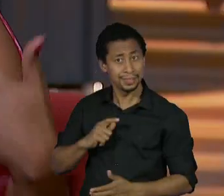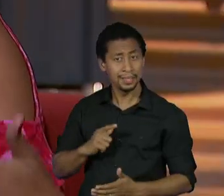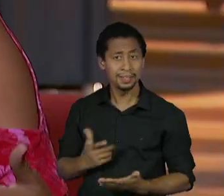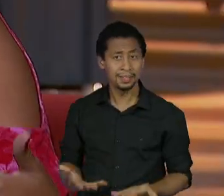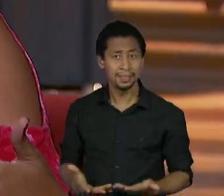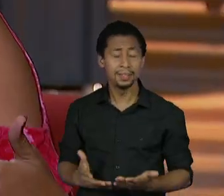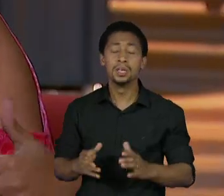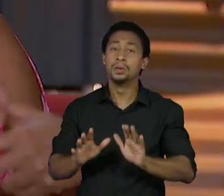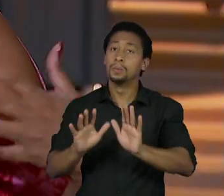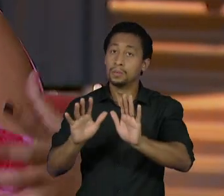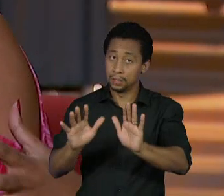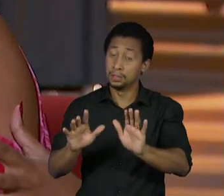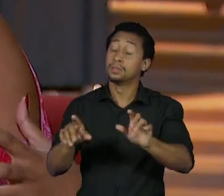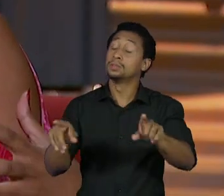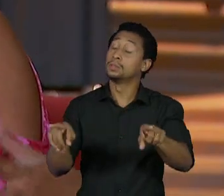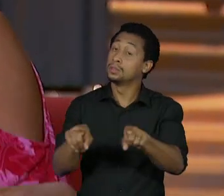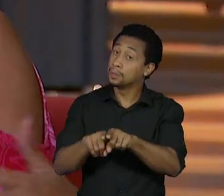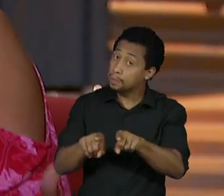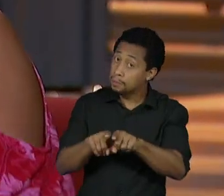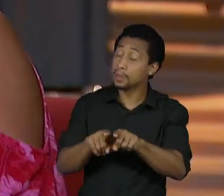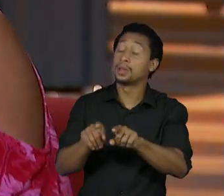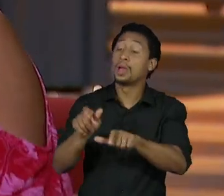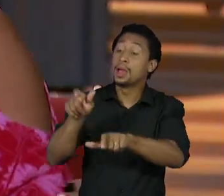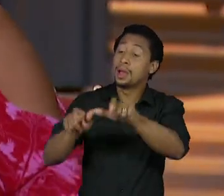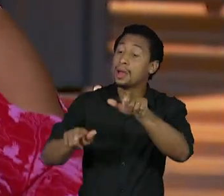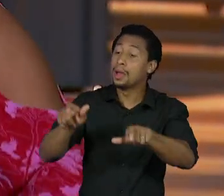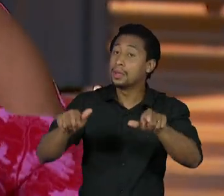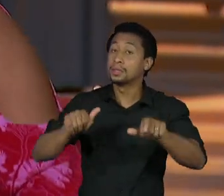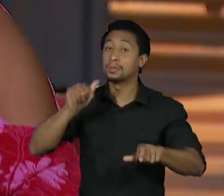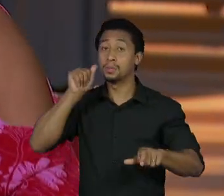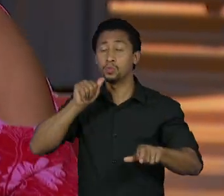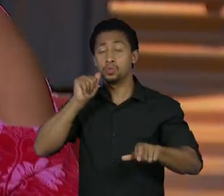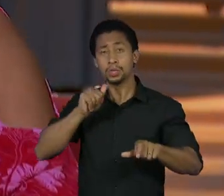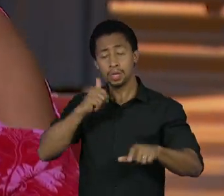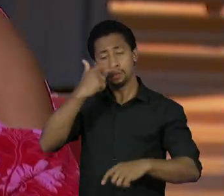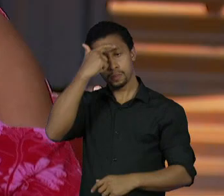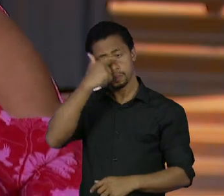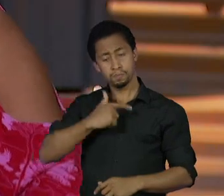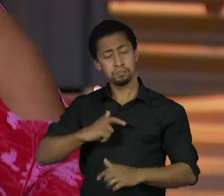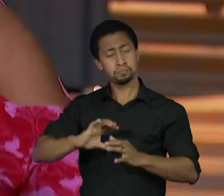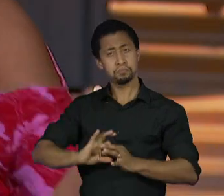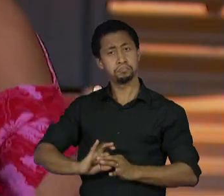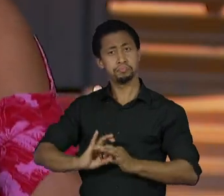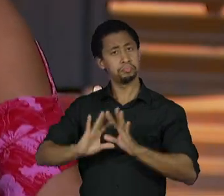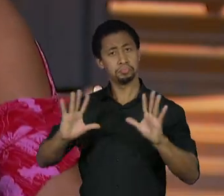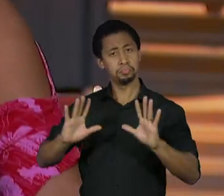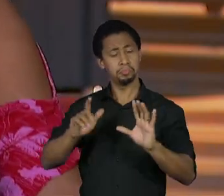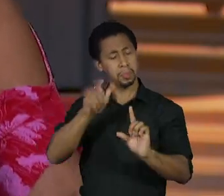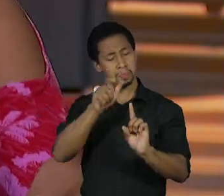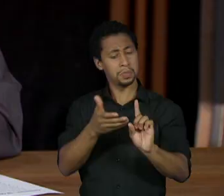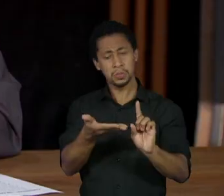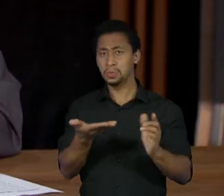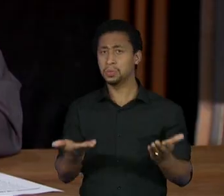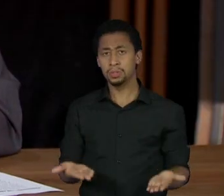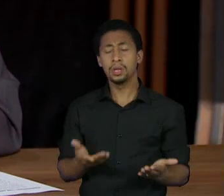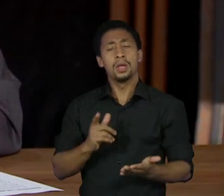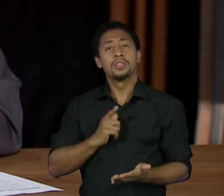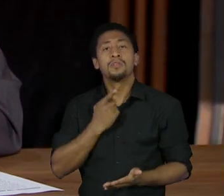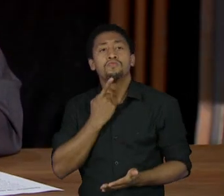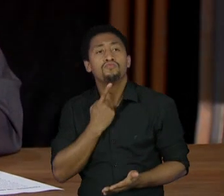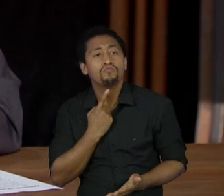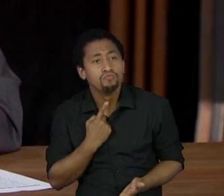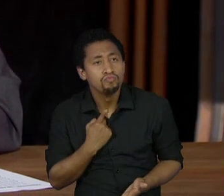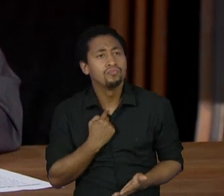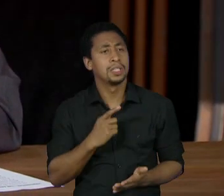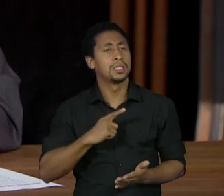ao mesmo tempo, existe também uma lógica da mulher ser um sujeito. Sim. Né? Também ter desejos, Exato. ter o jeito